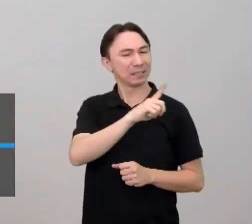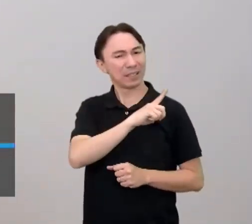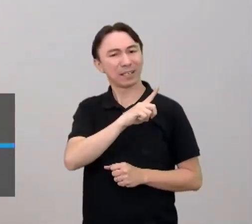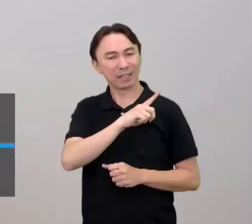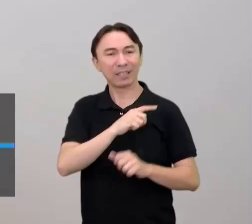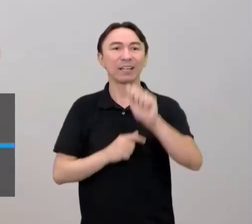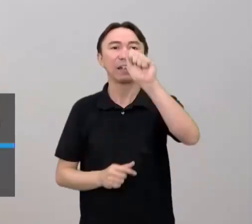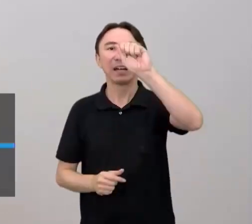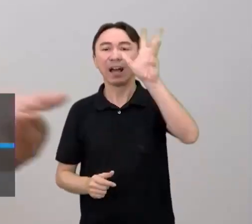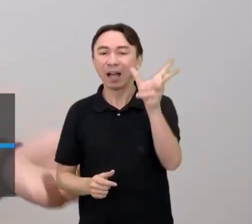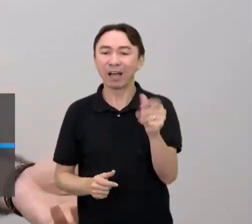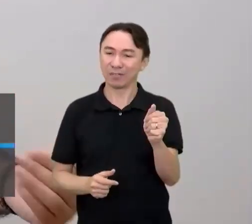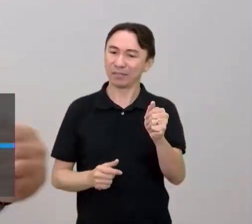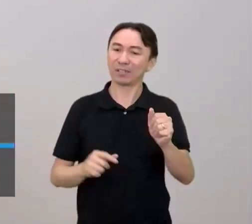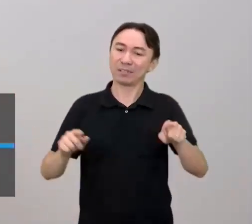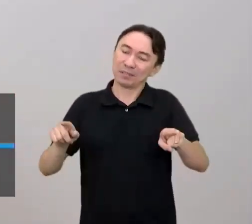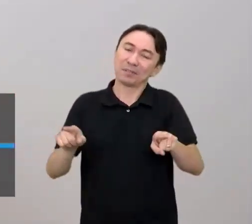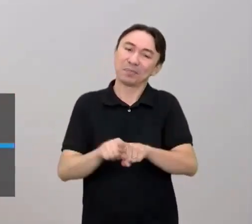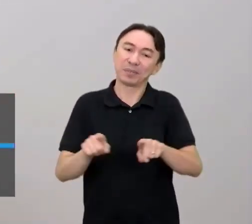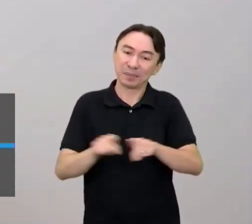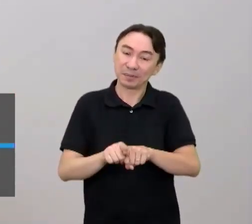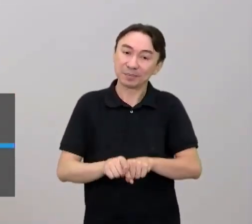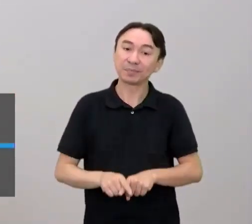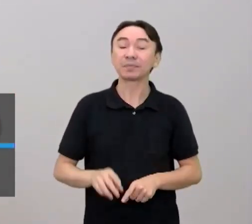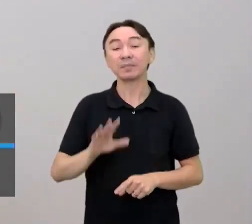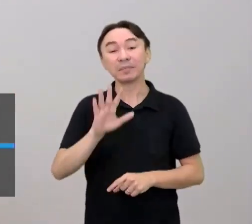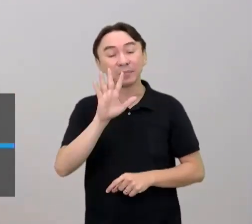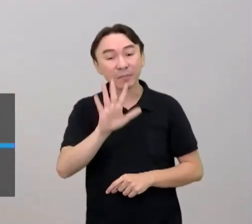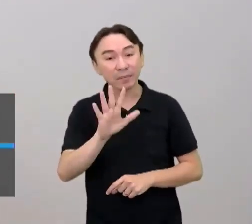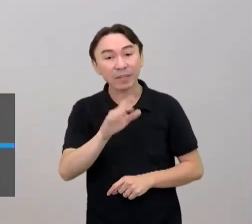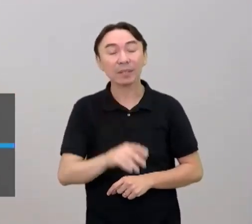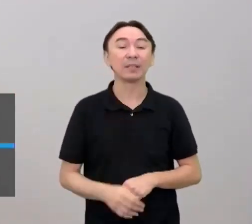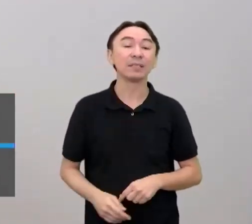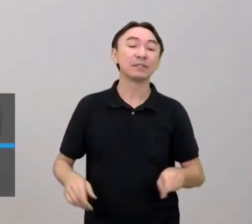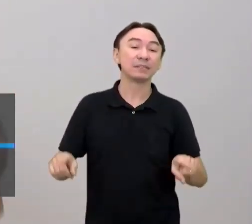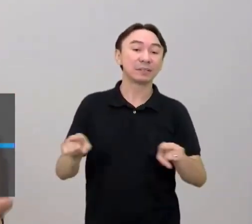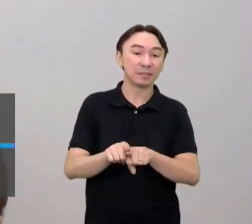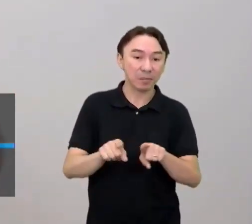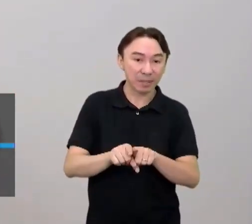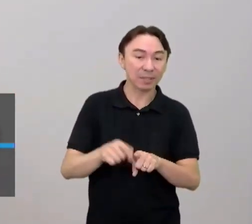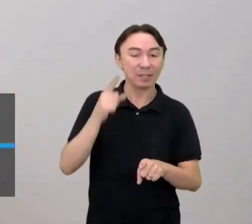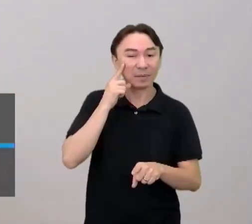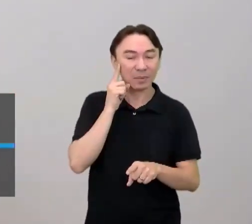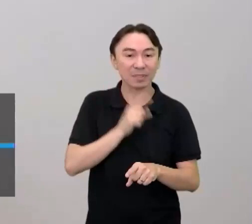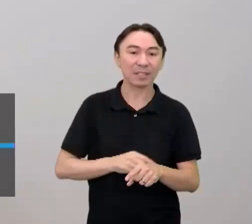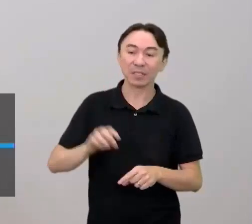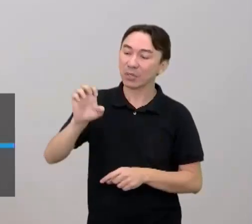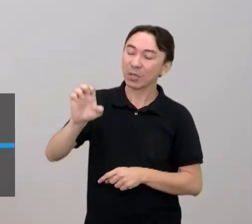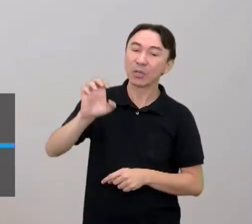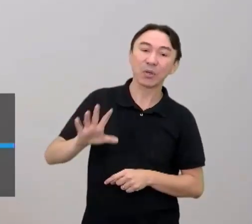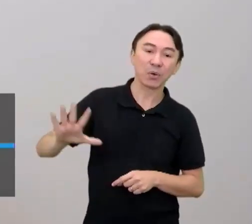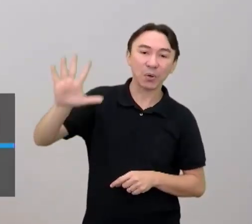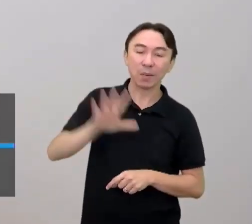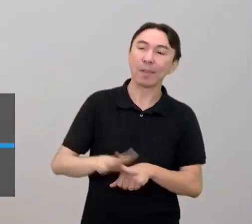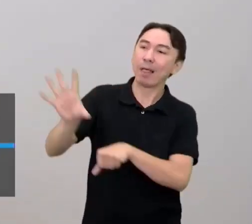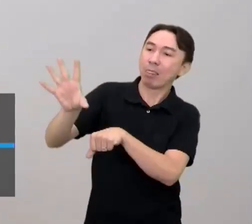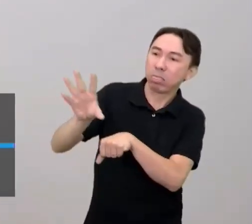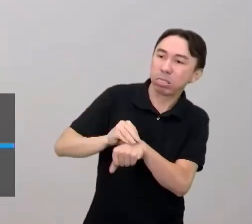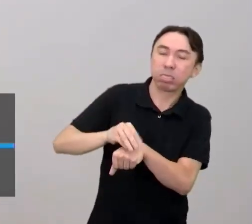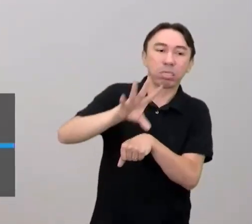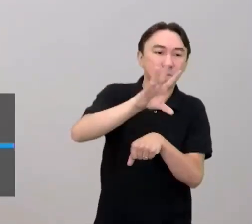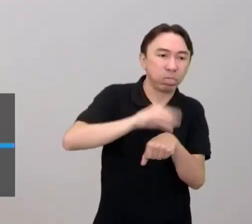globalização, que se corresponde também a um processo de europeização. Sim. Na medida em que os europeus